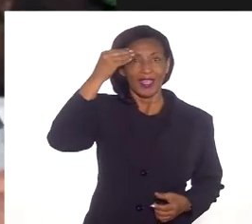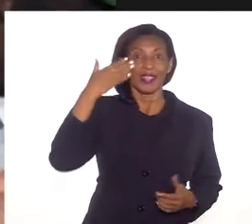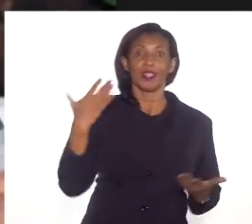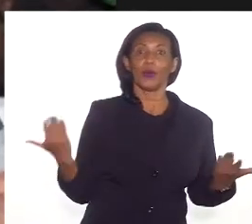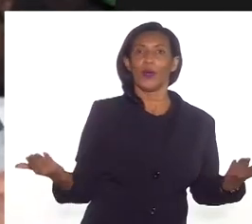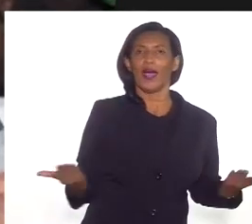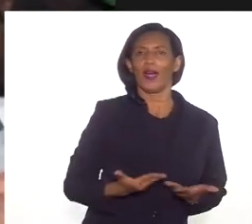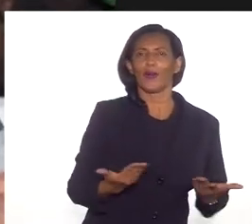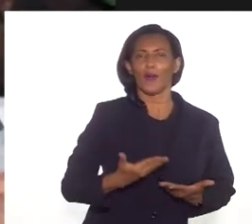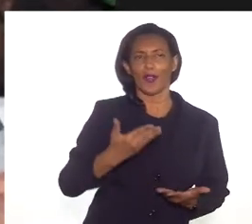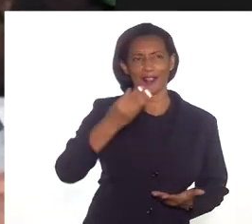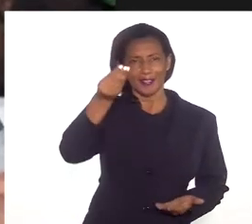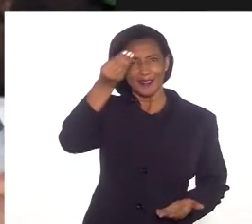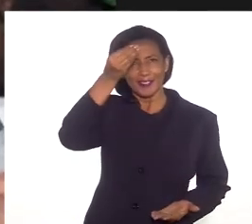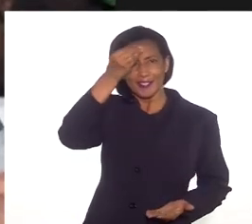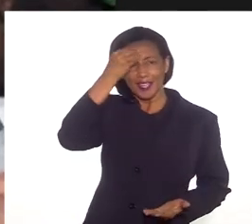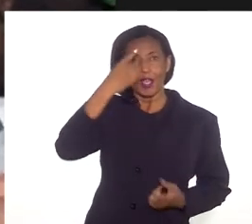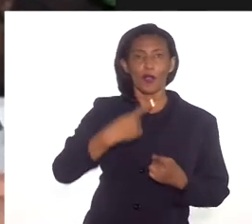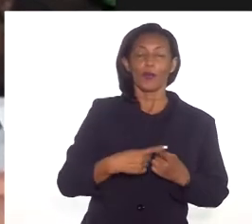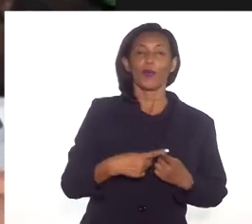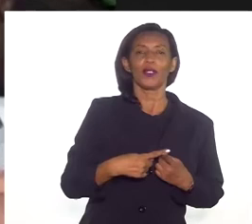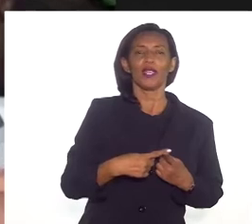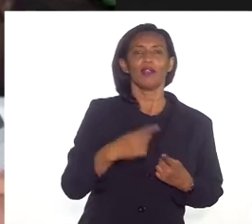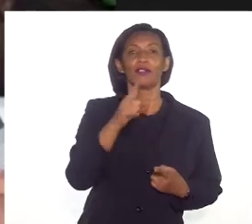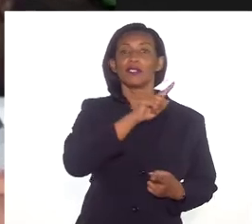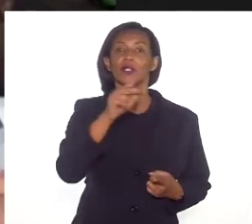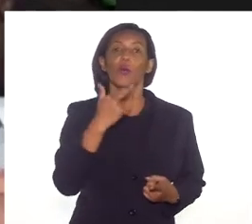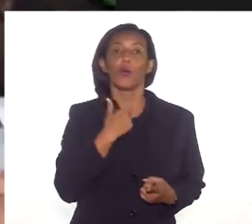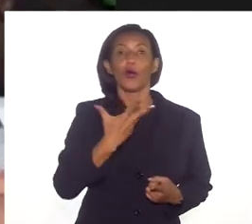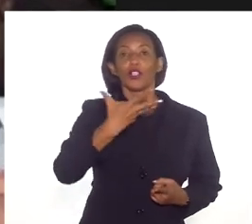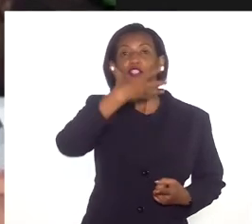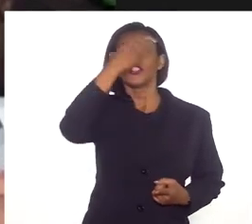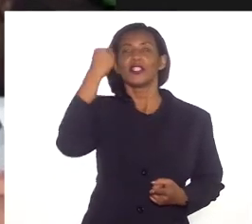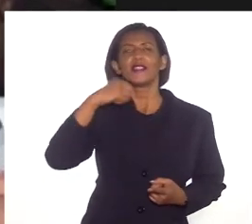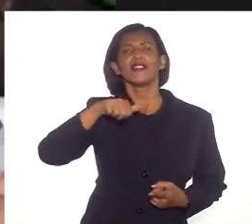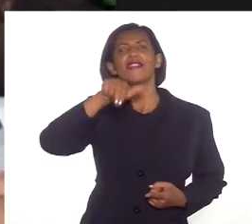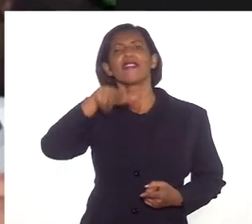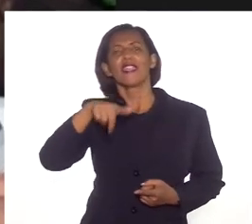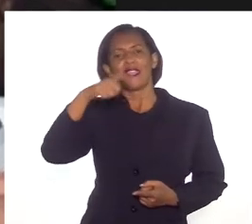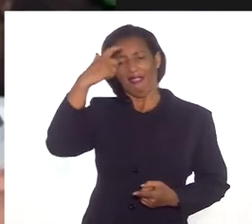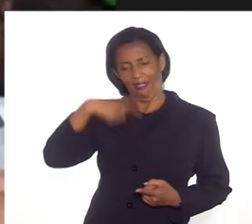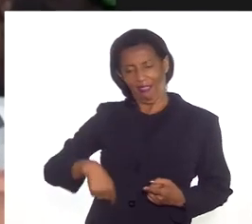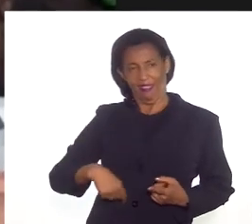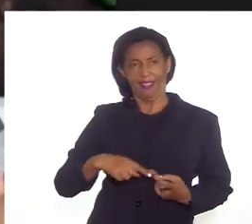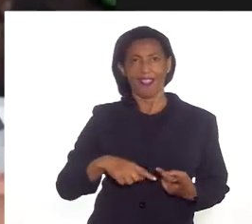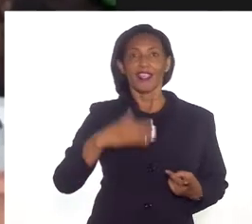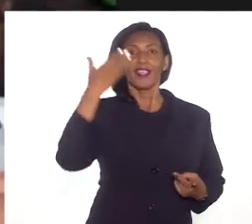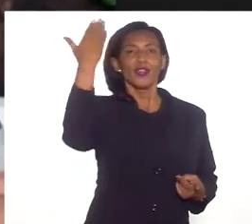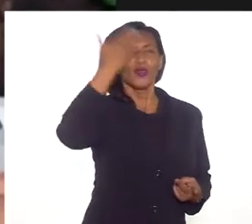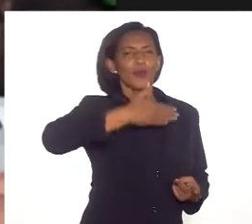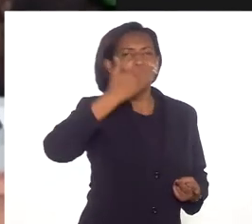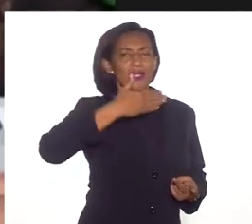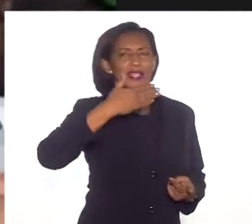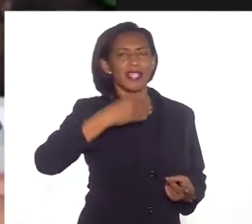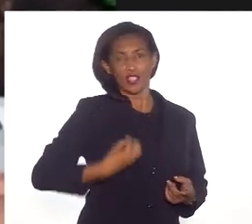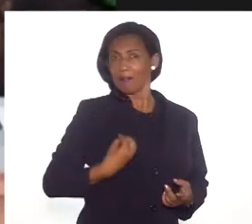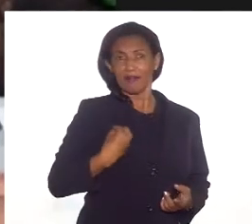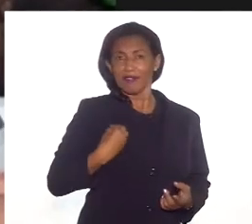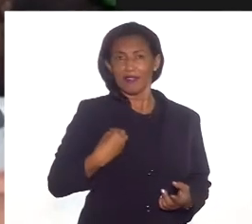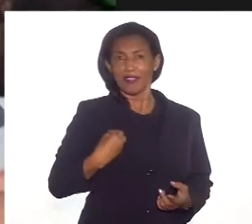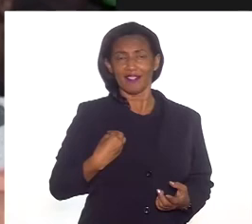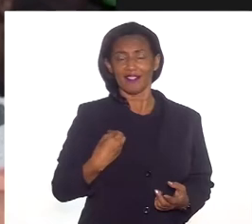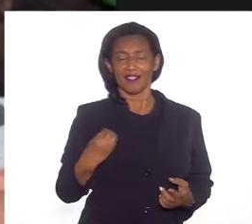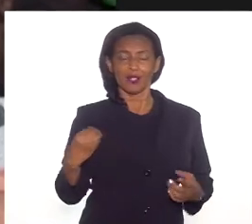importante para não nos permitir esquecer quem somos, de onde viemos e o que que a gente faz nesse mundo. E o presente é para viver tudo